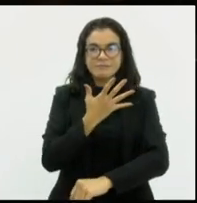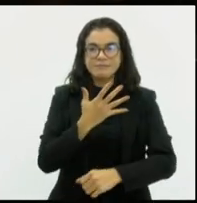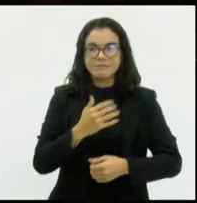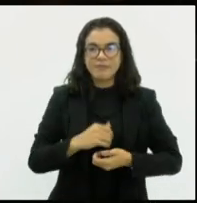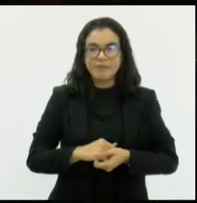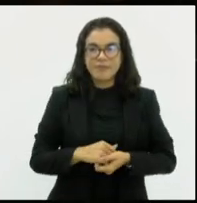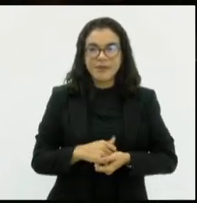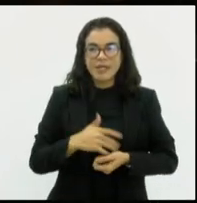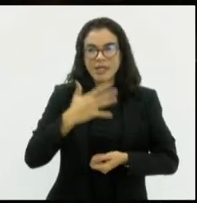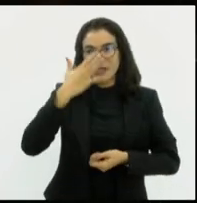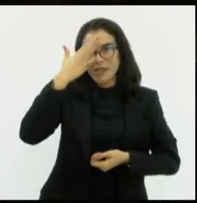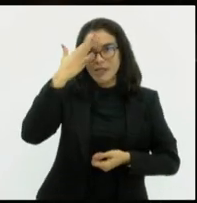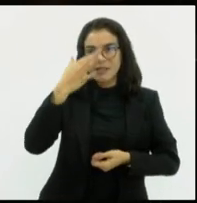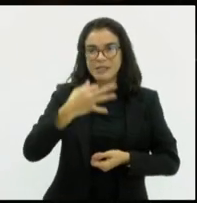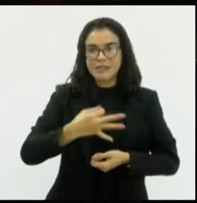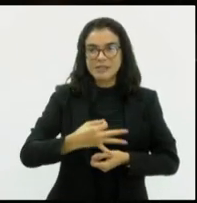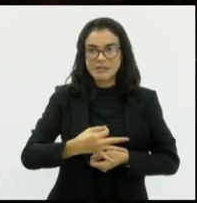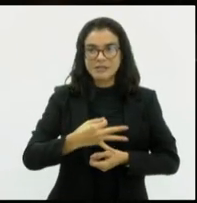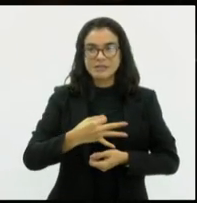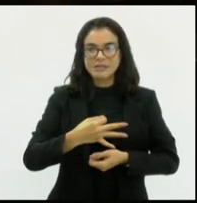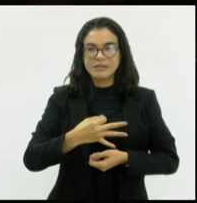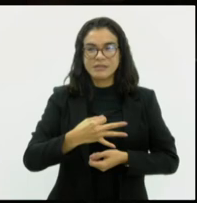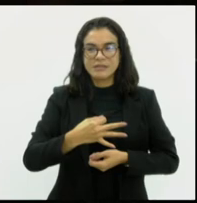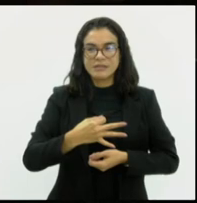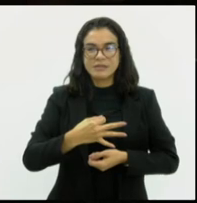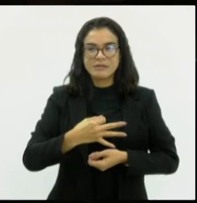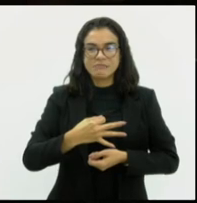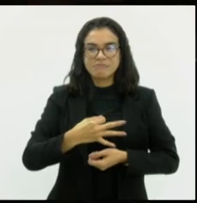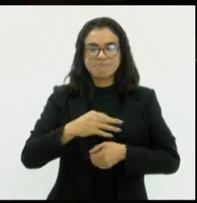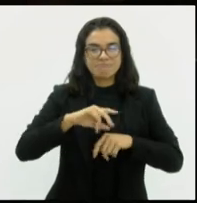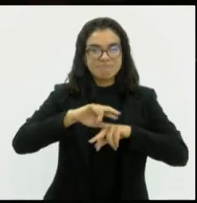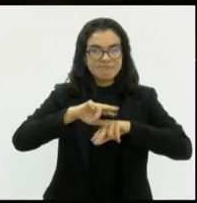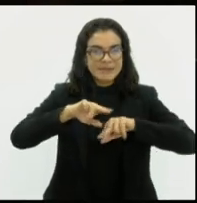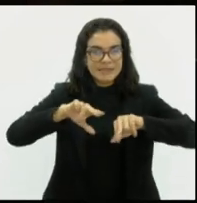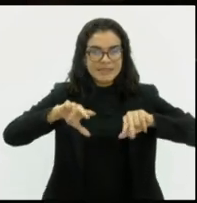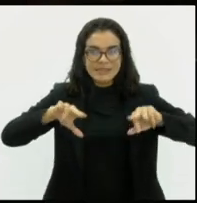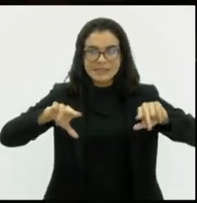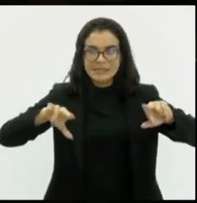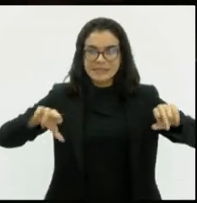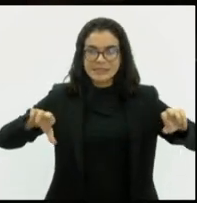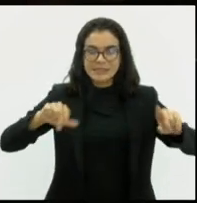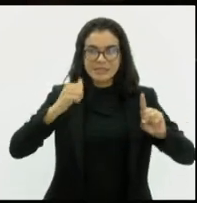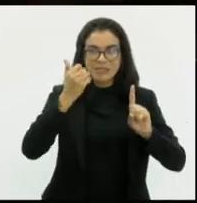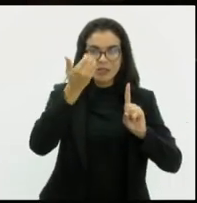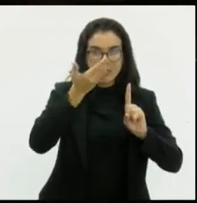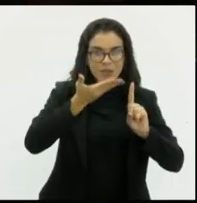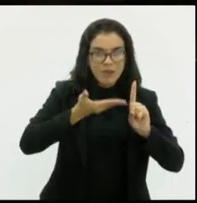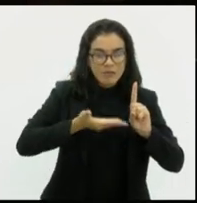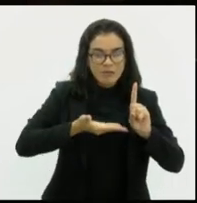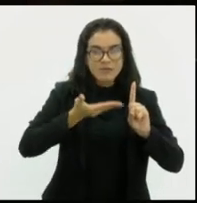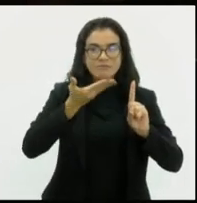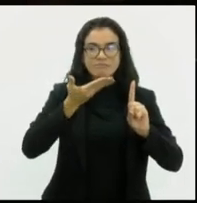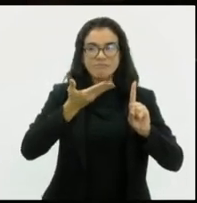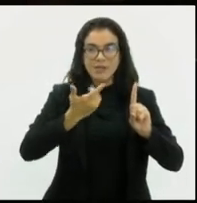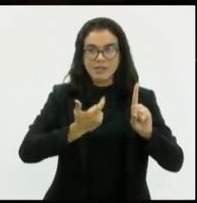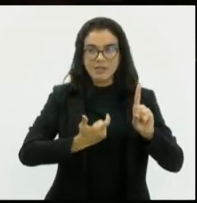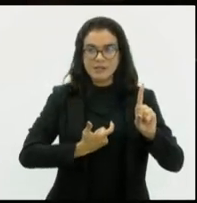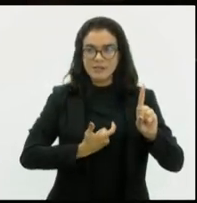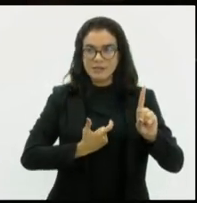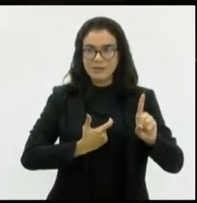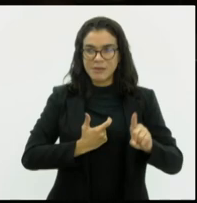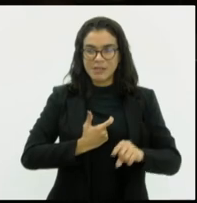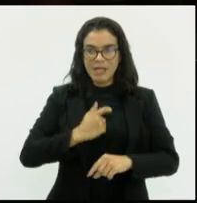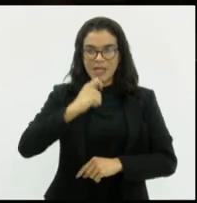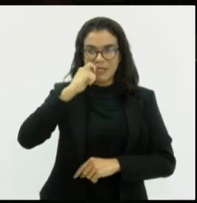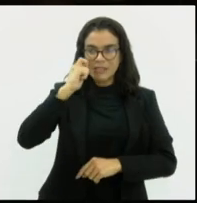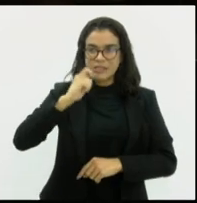tenho certeza que essa casa de tantas homenagens, de tanta sessão solene, essa medalha Tiradentes